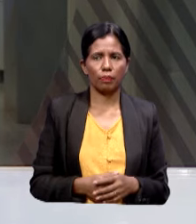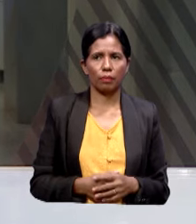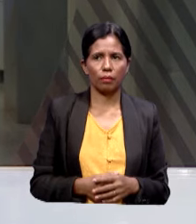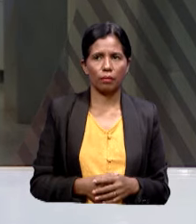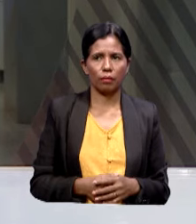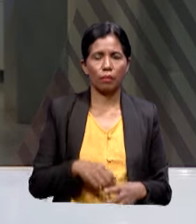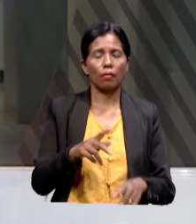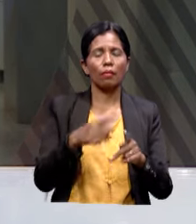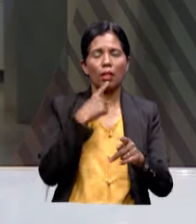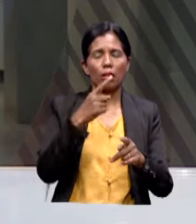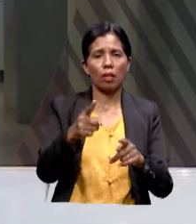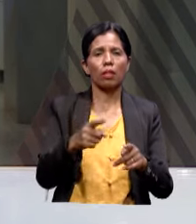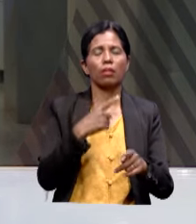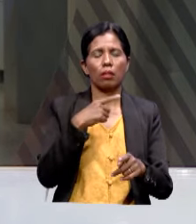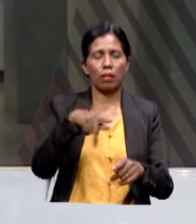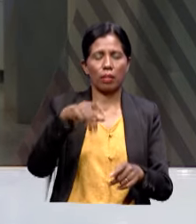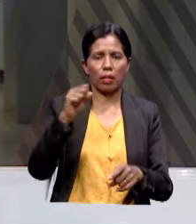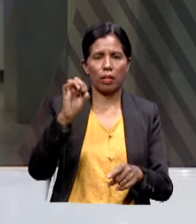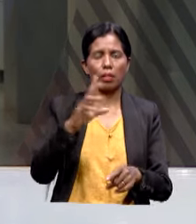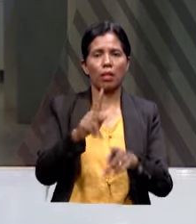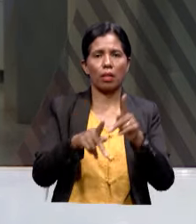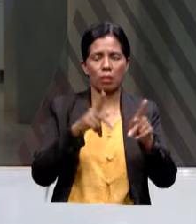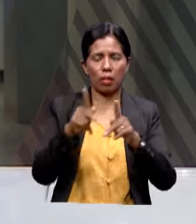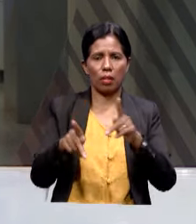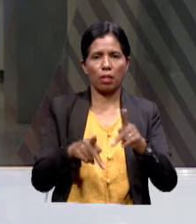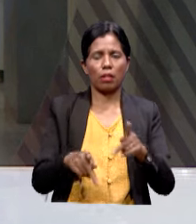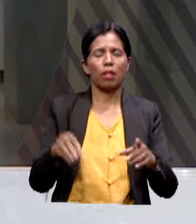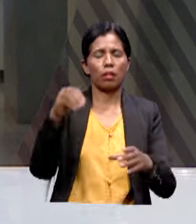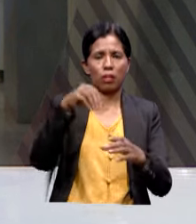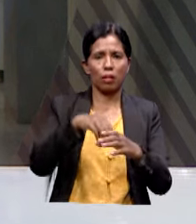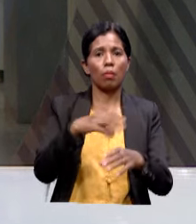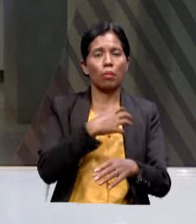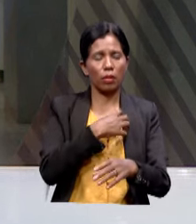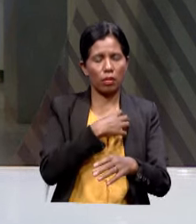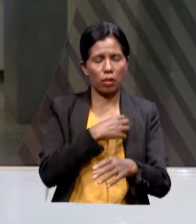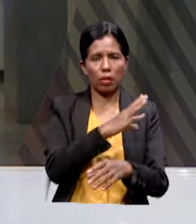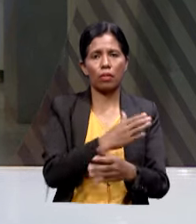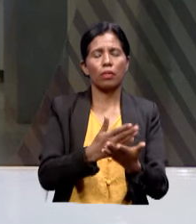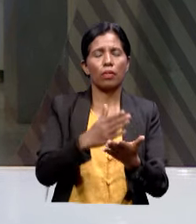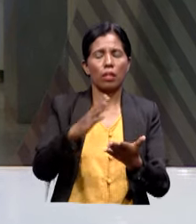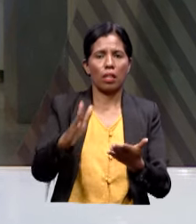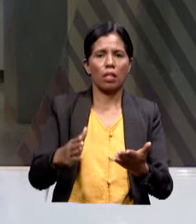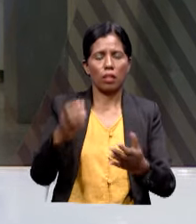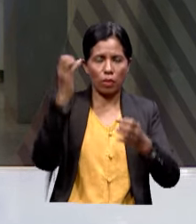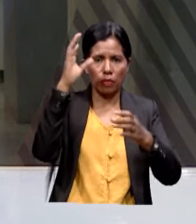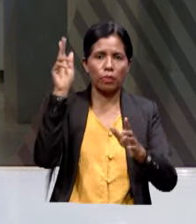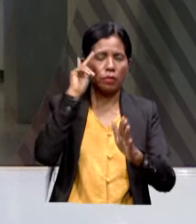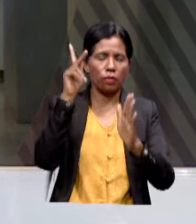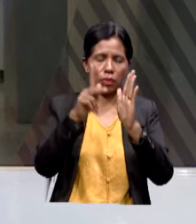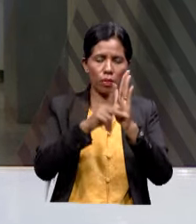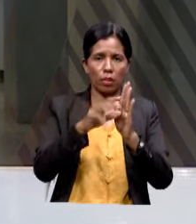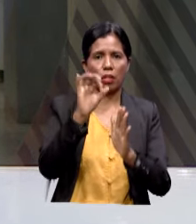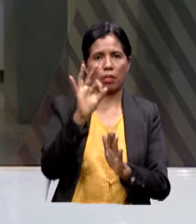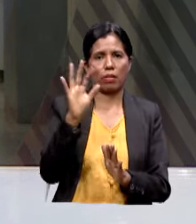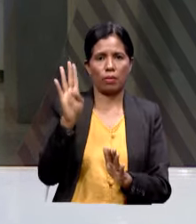Emmanuel Muniz toquei seba pessoa que também desconfiei, mas balão inclui ok num penetele, mas espalha minha fotografia e a média